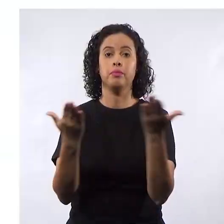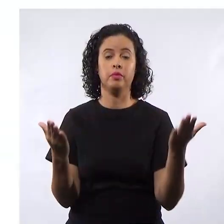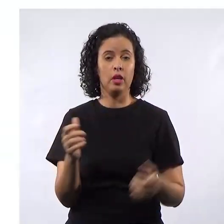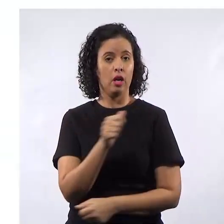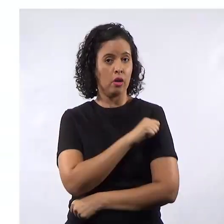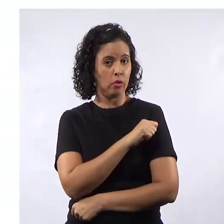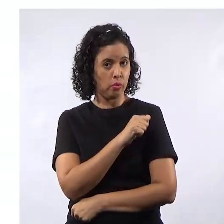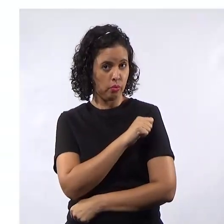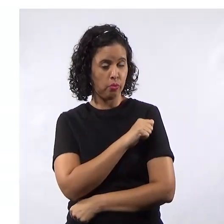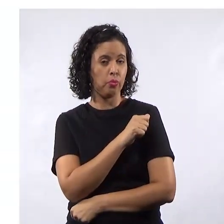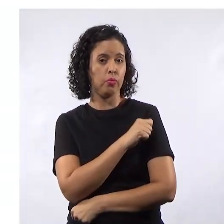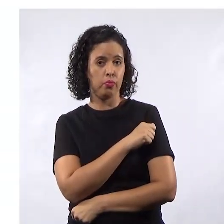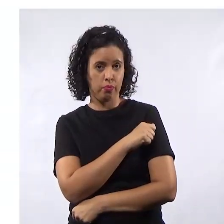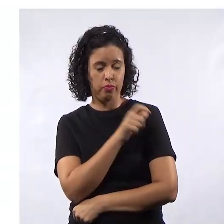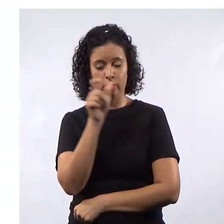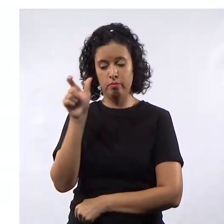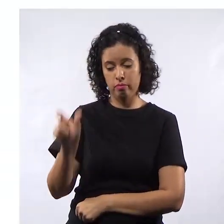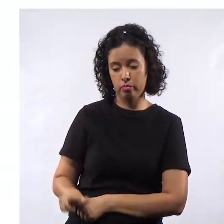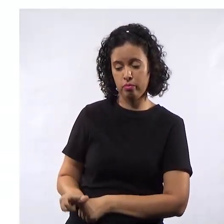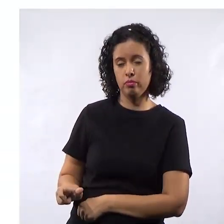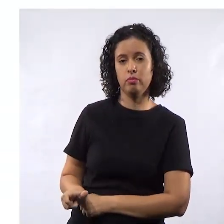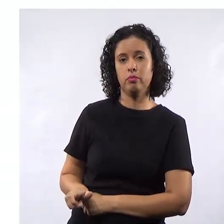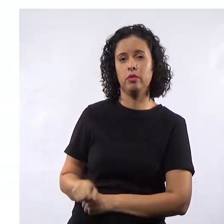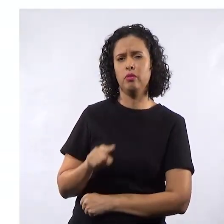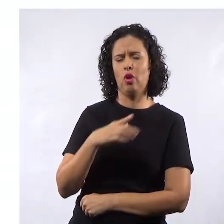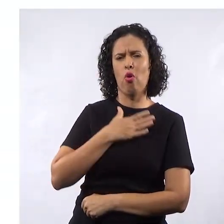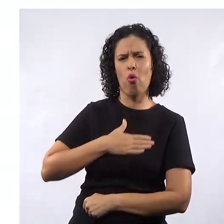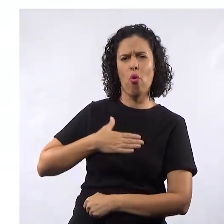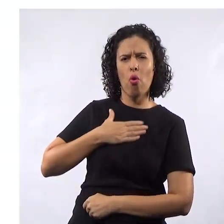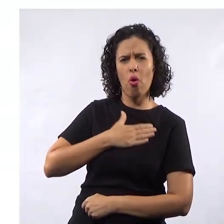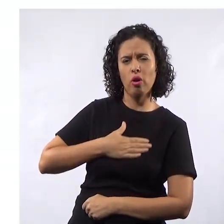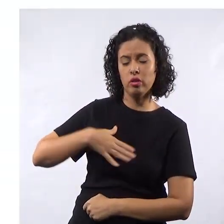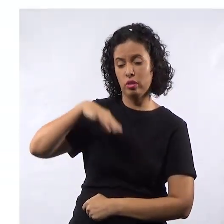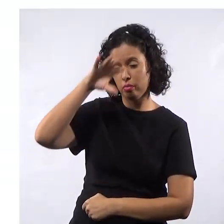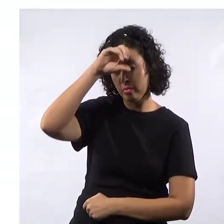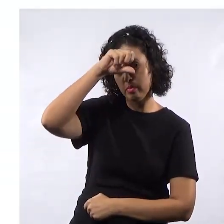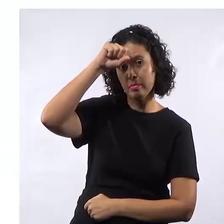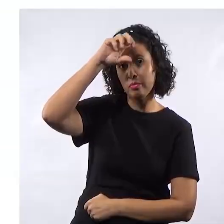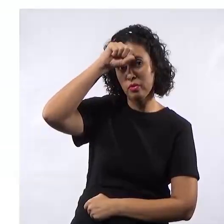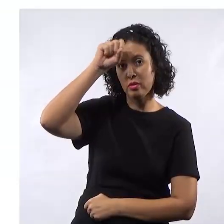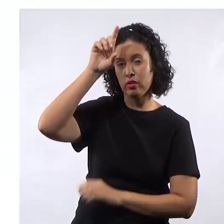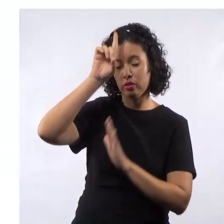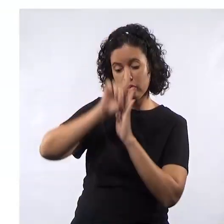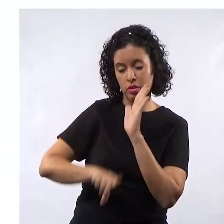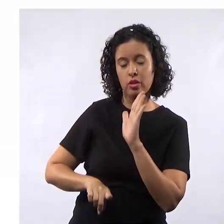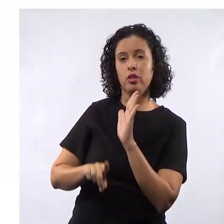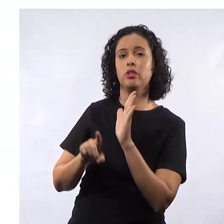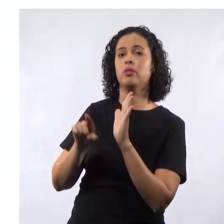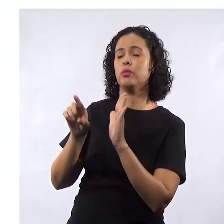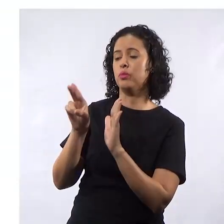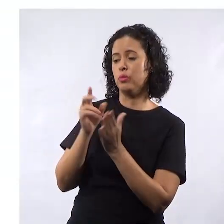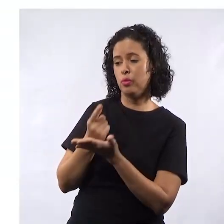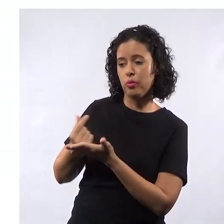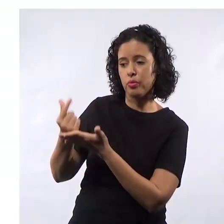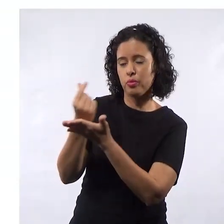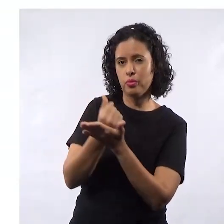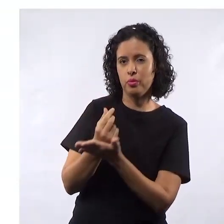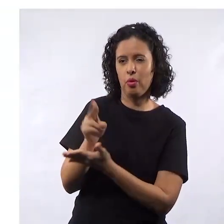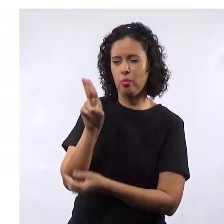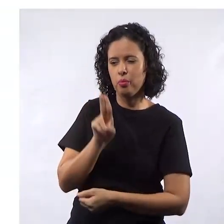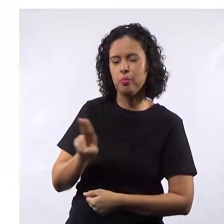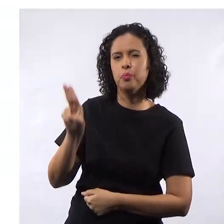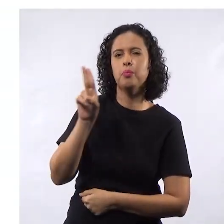está aí investido de consumidor, você gosta de aprender o direito do consumidor porque você não quer